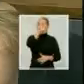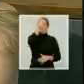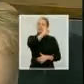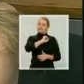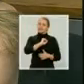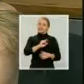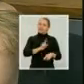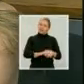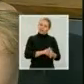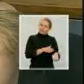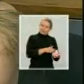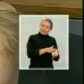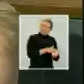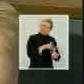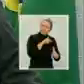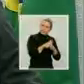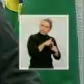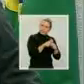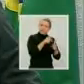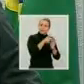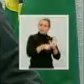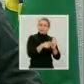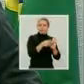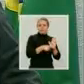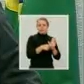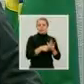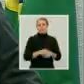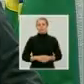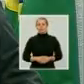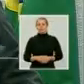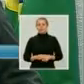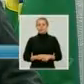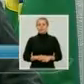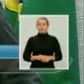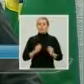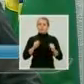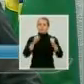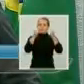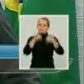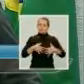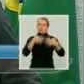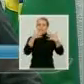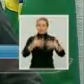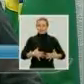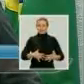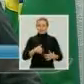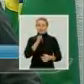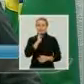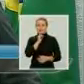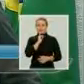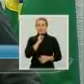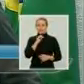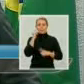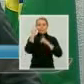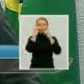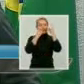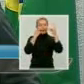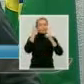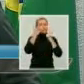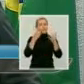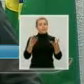ia trabalhando com os projetos. Eu posso falar em nome do FONAD, do MCB. Preocupa muito